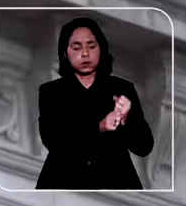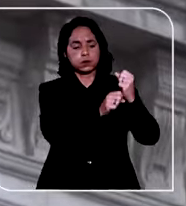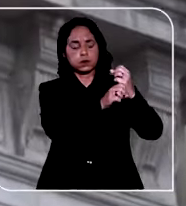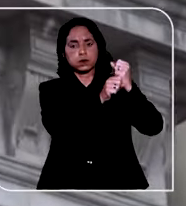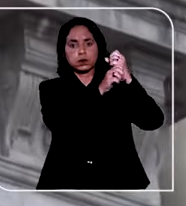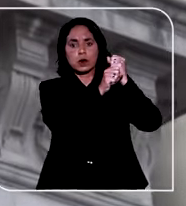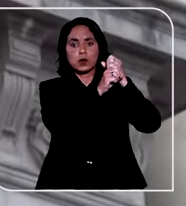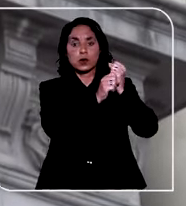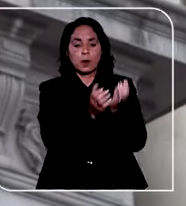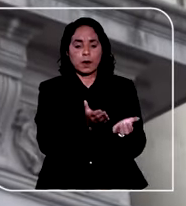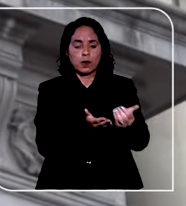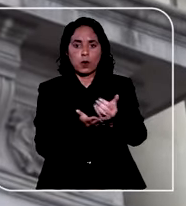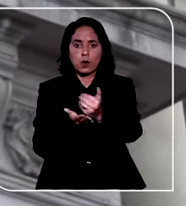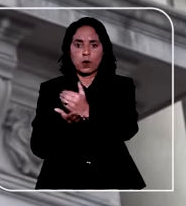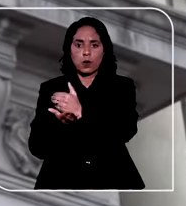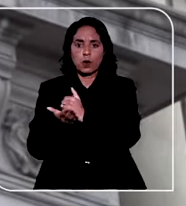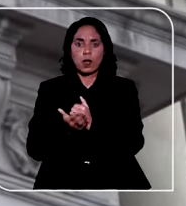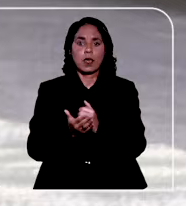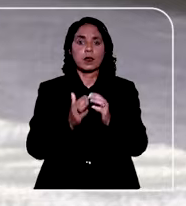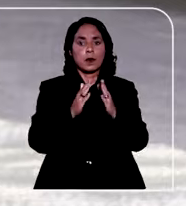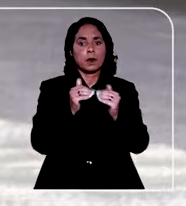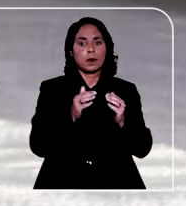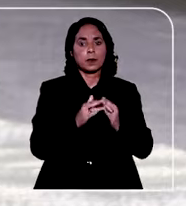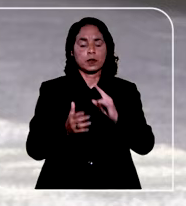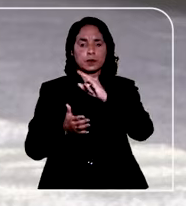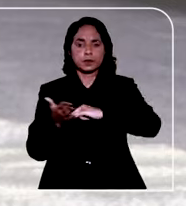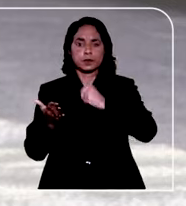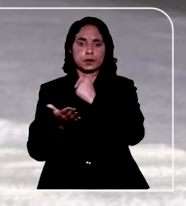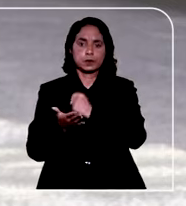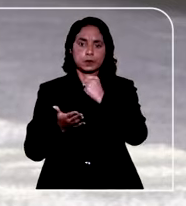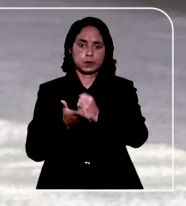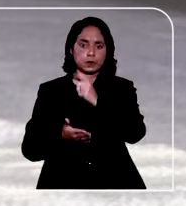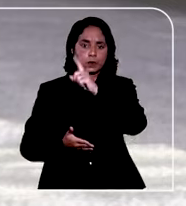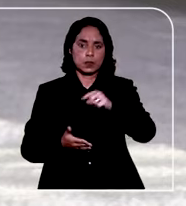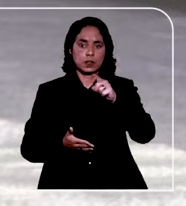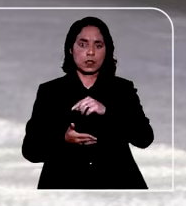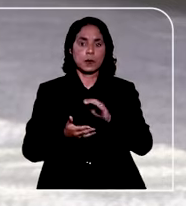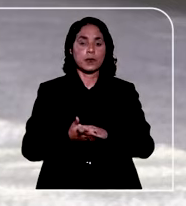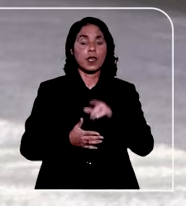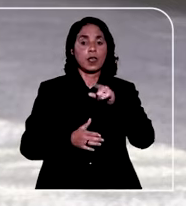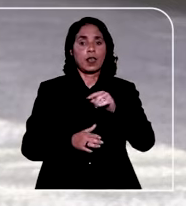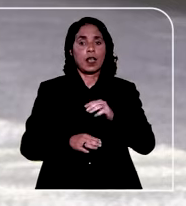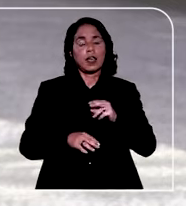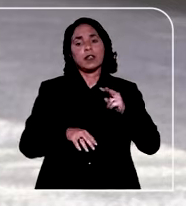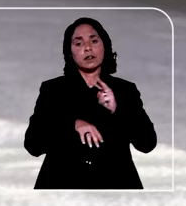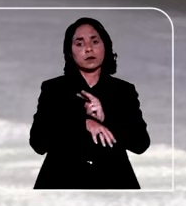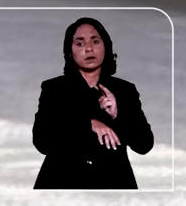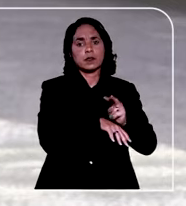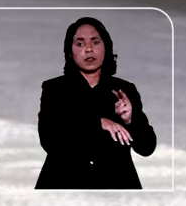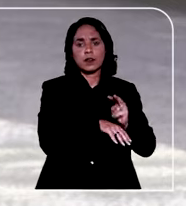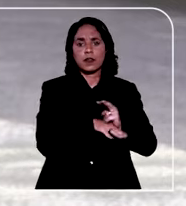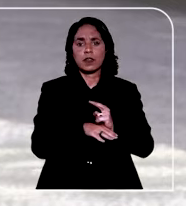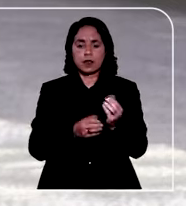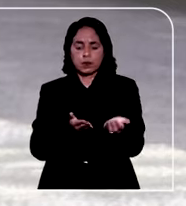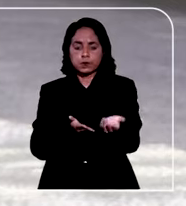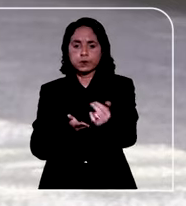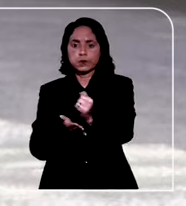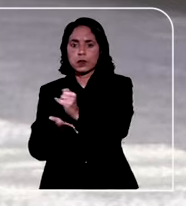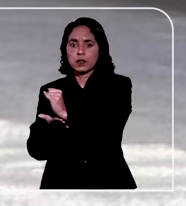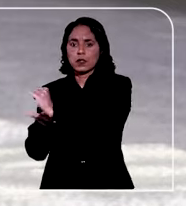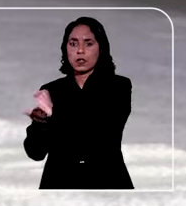indenização com o pedido de recisão contratual ao STJ os autores da ação defenderam o direito à indenização